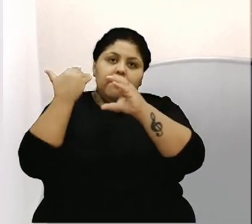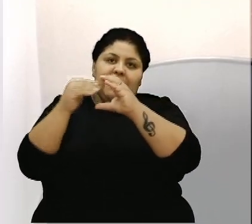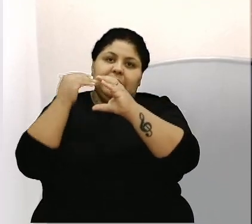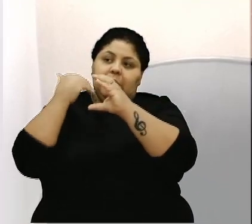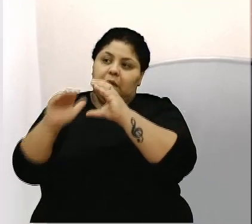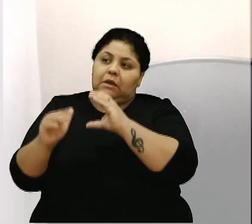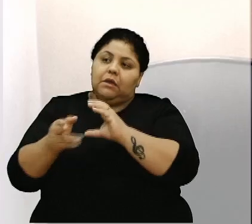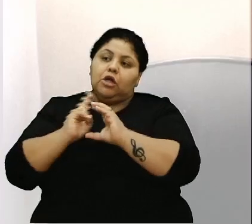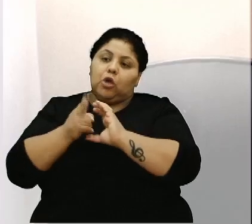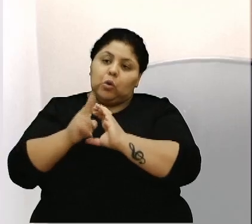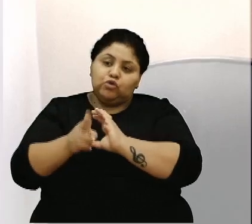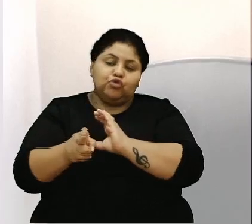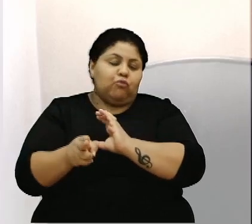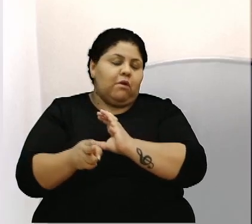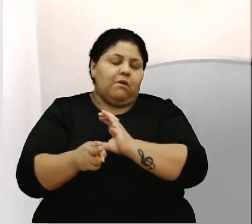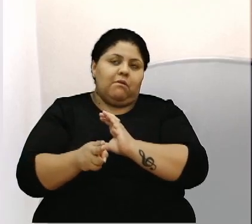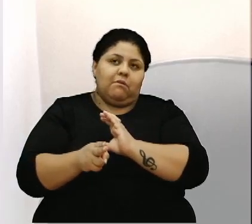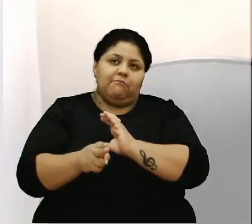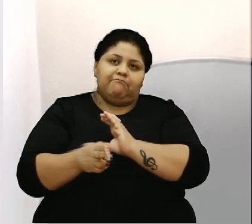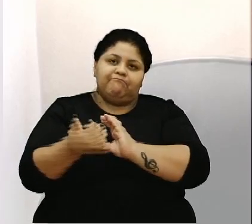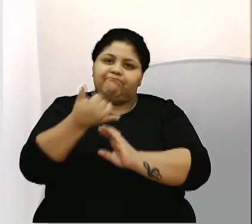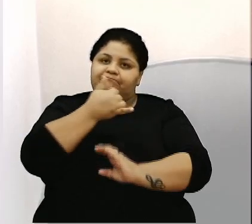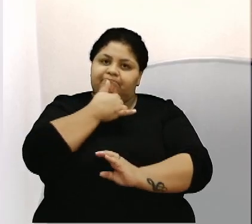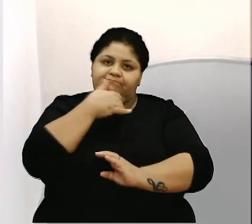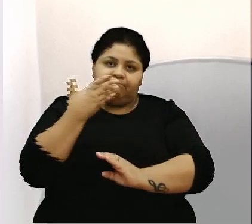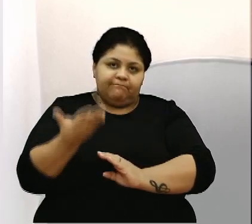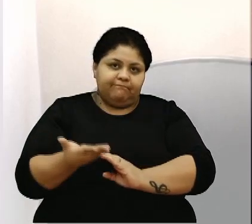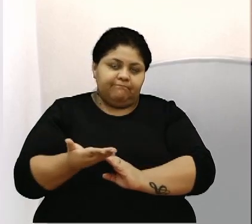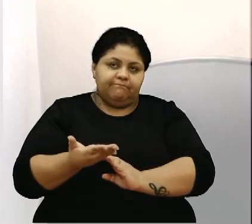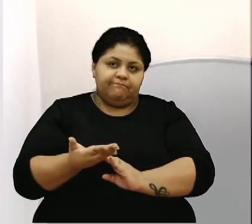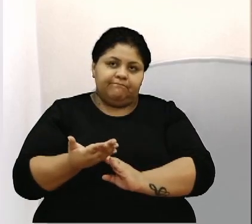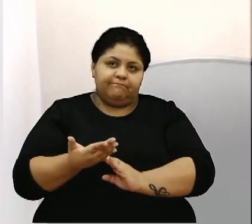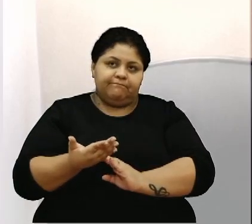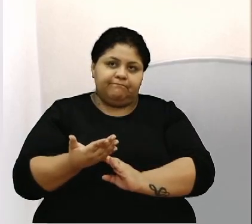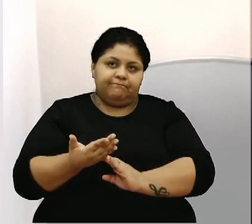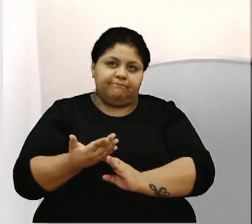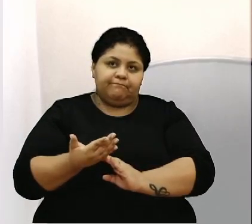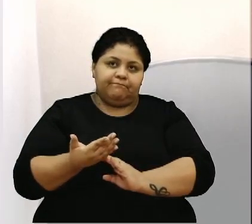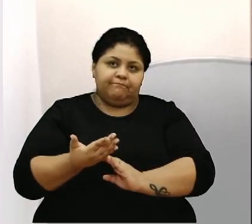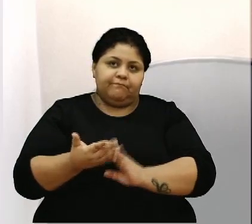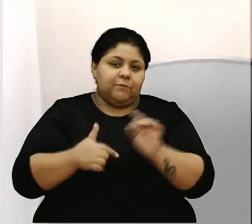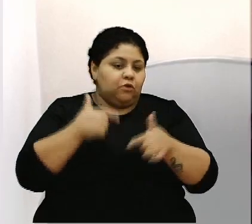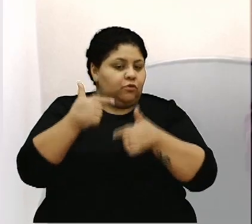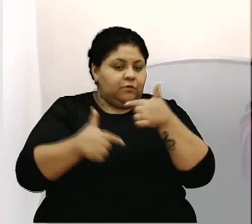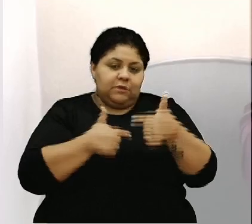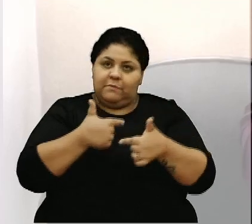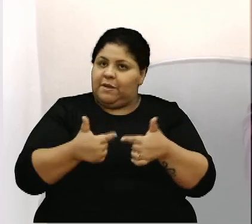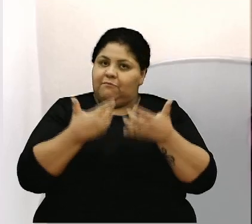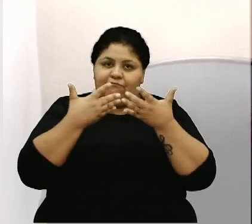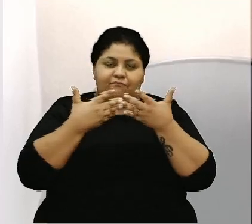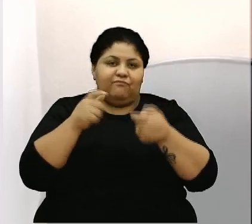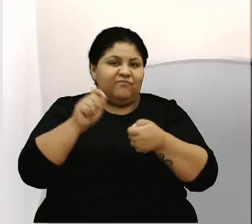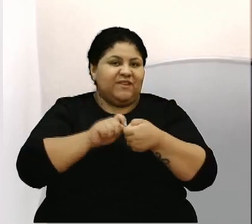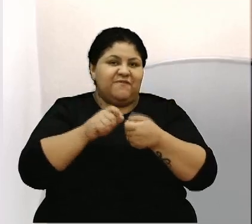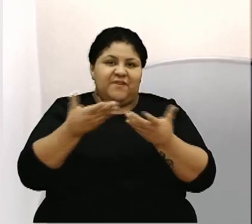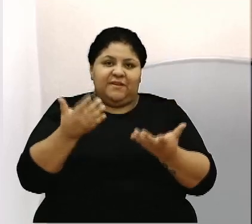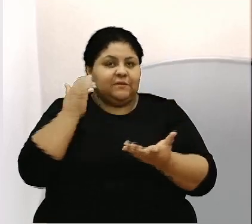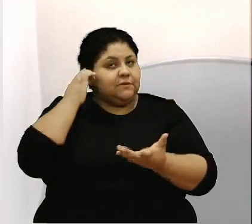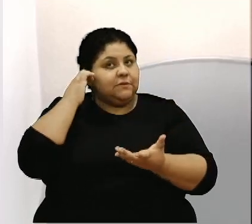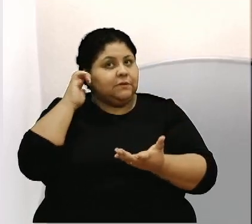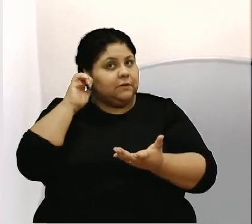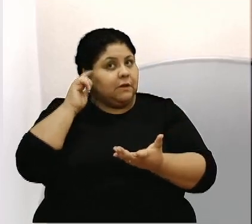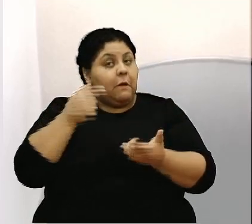e continua mandando e infelizmente o serviço não está sendo executado. Mas eu não